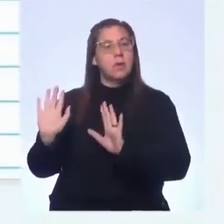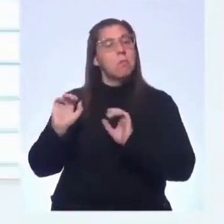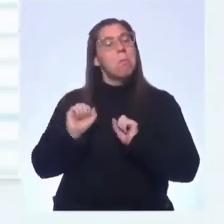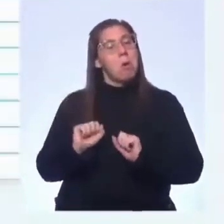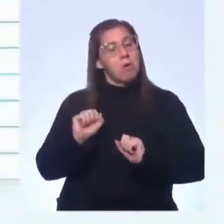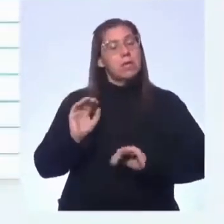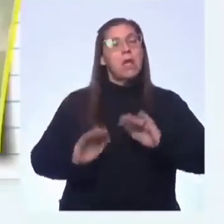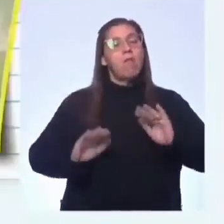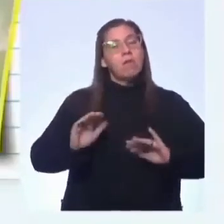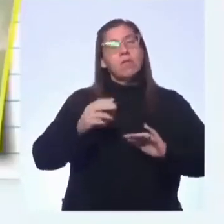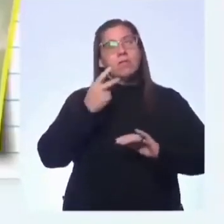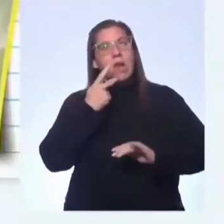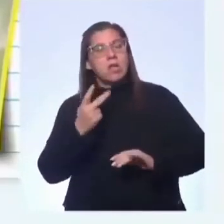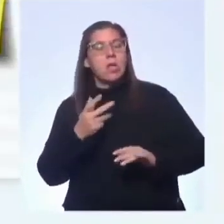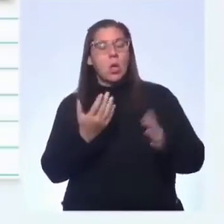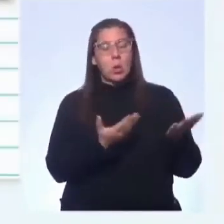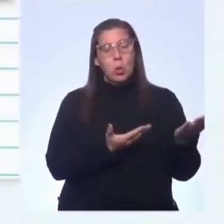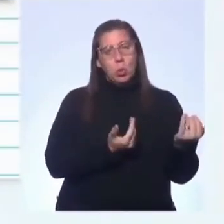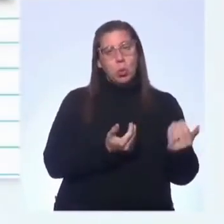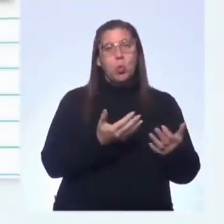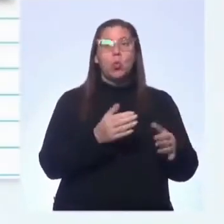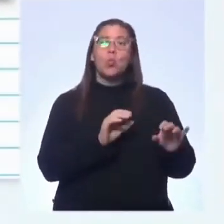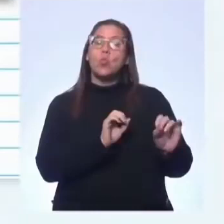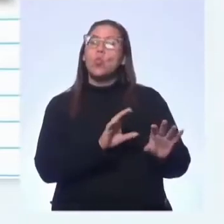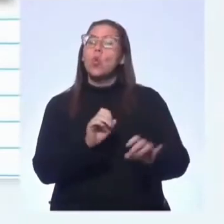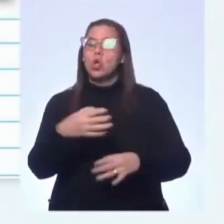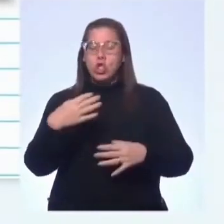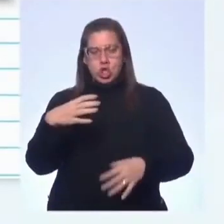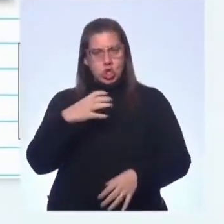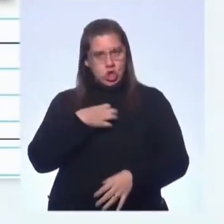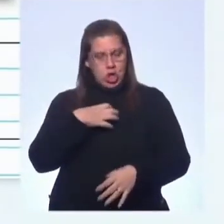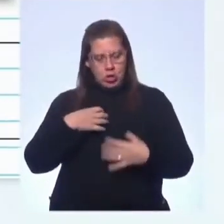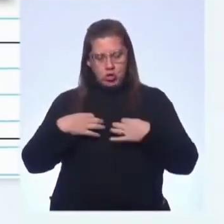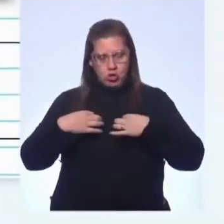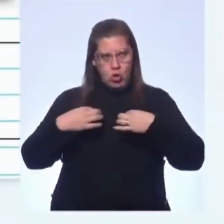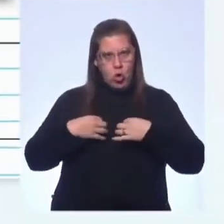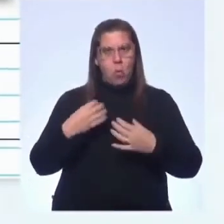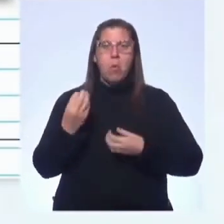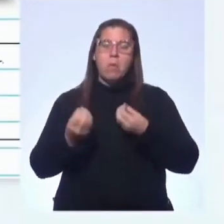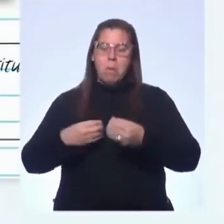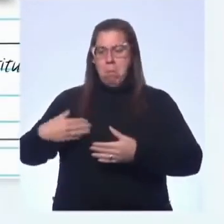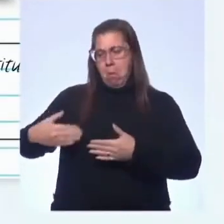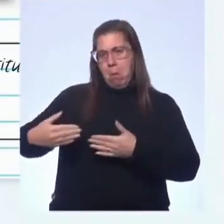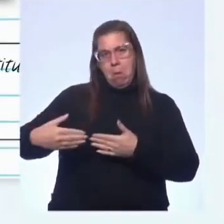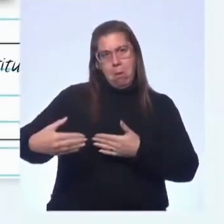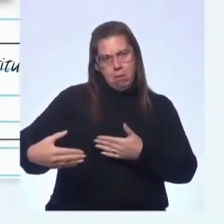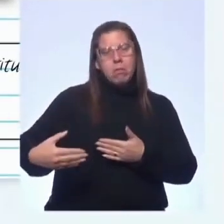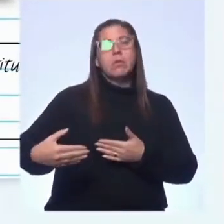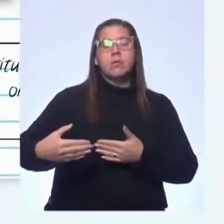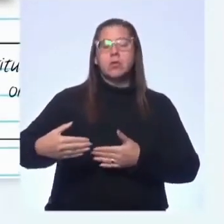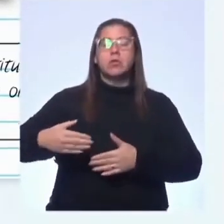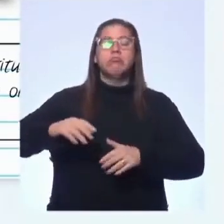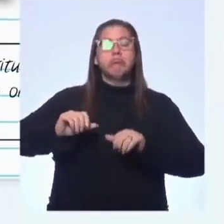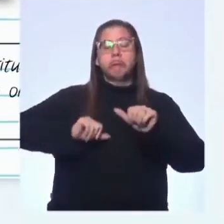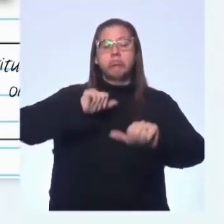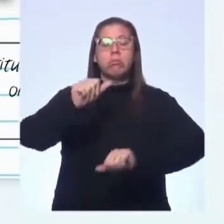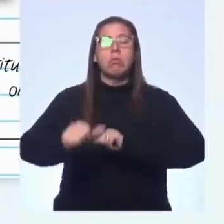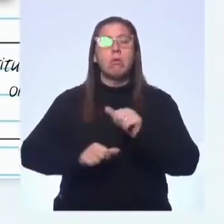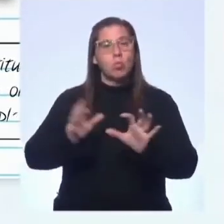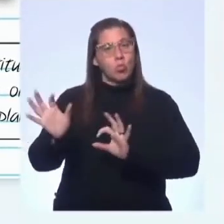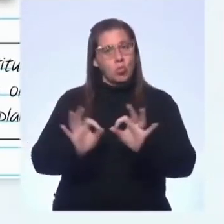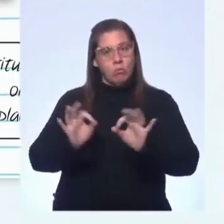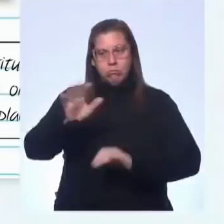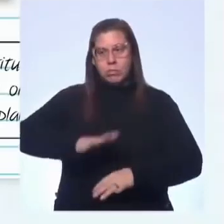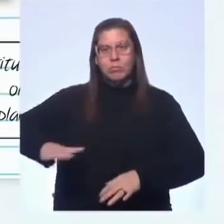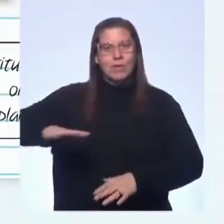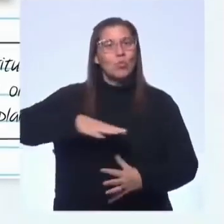estar nos referindo à educação dos mais jovens, ao estilo de se vestir das pessoas, como também a um processo constitutivo e transformador da organização espacial